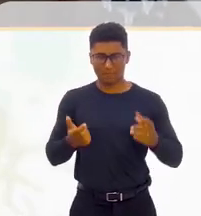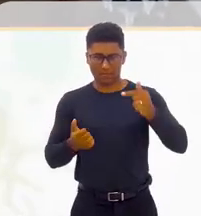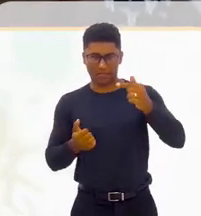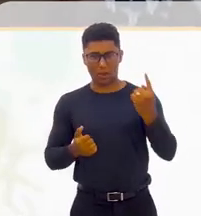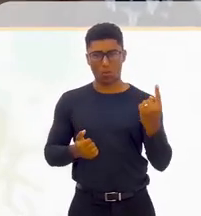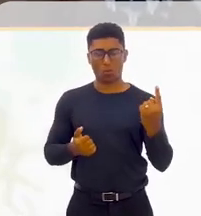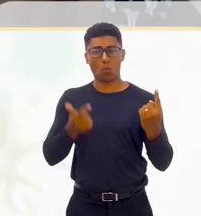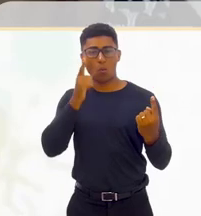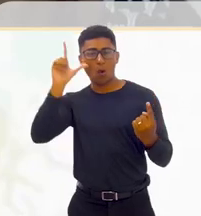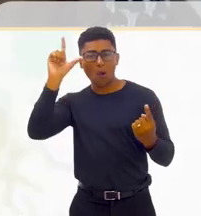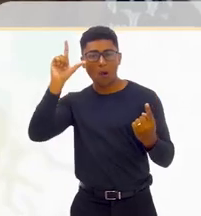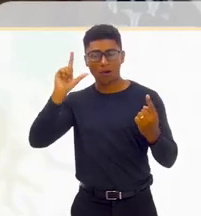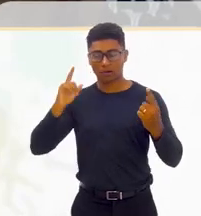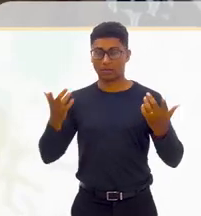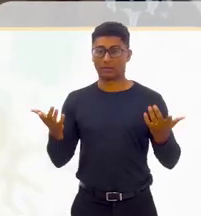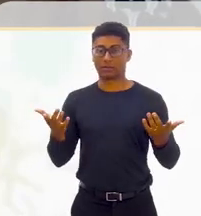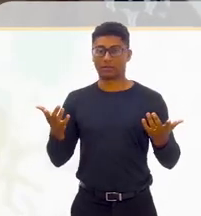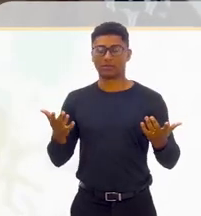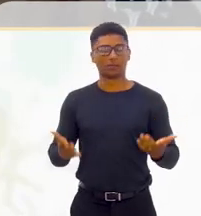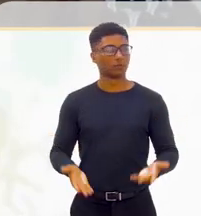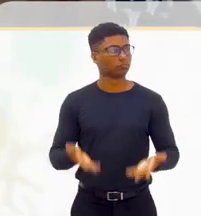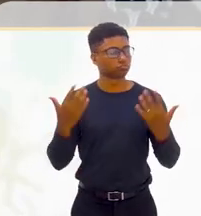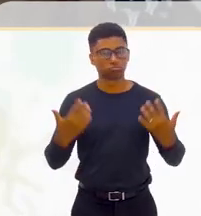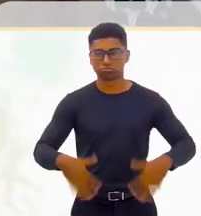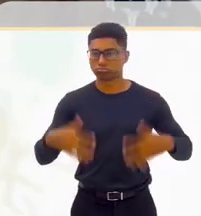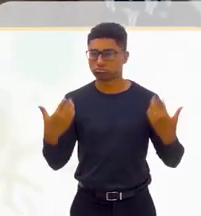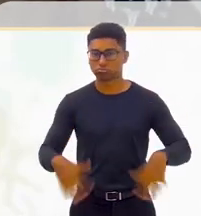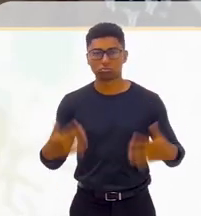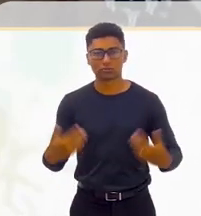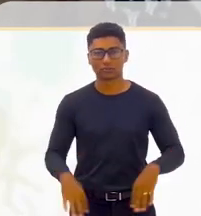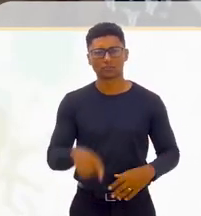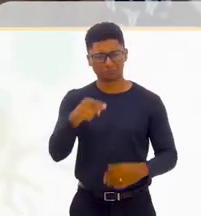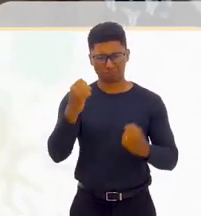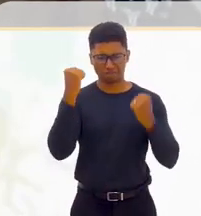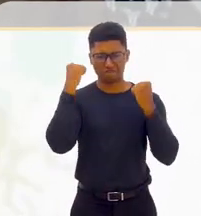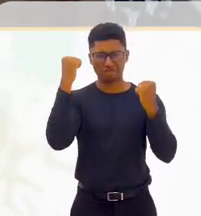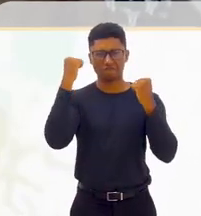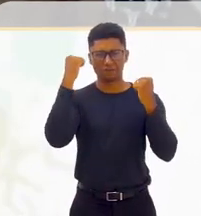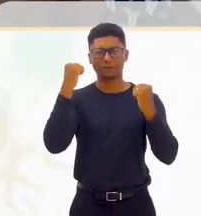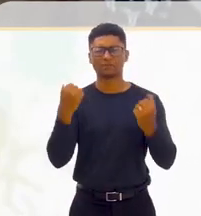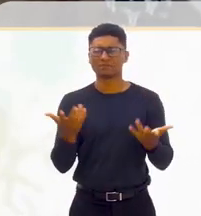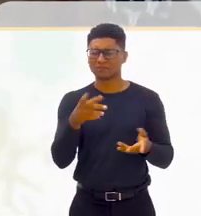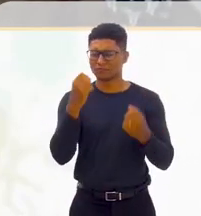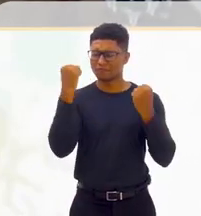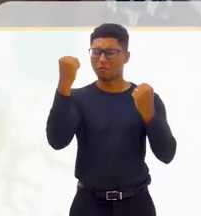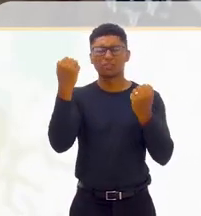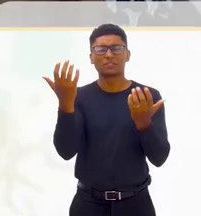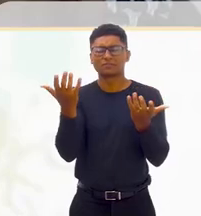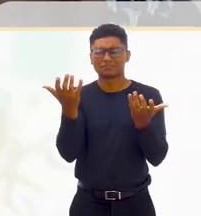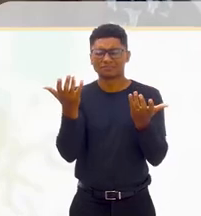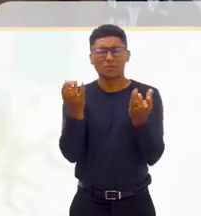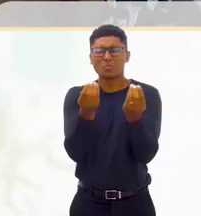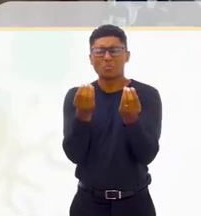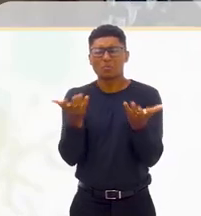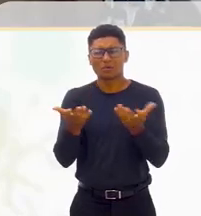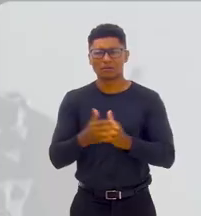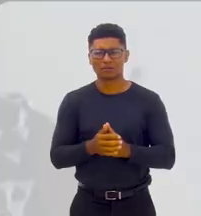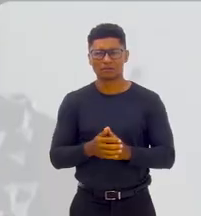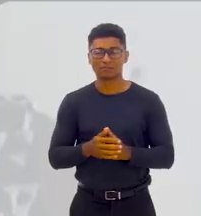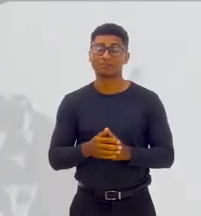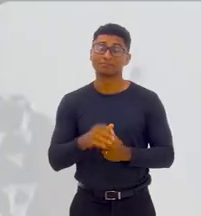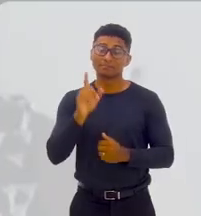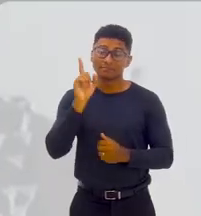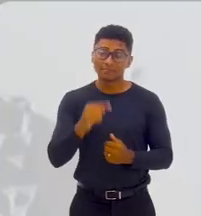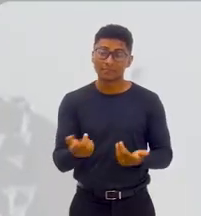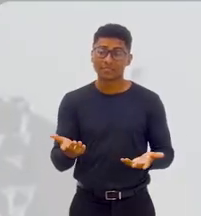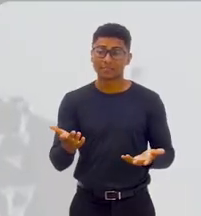Arrasou, poxa. Que símbolo de força. Você acha que essa força vem de onde? Ah, vem